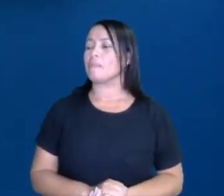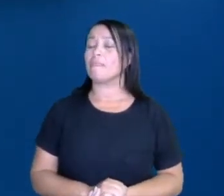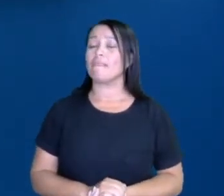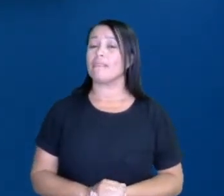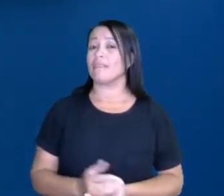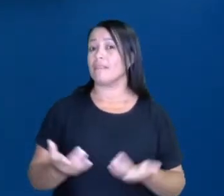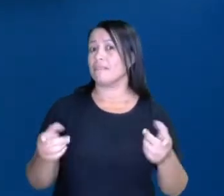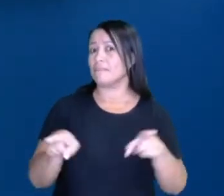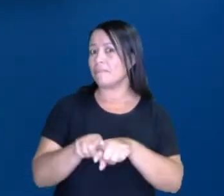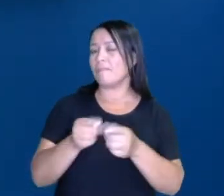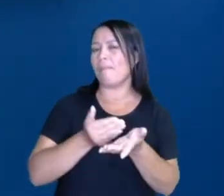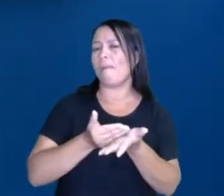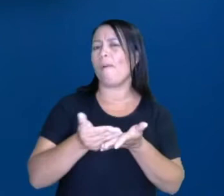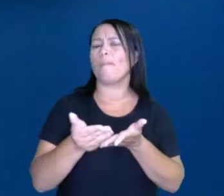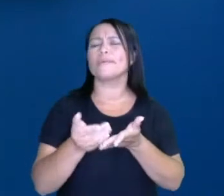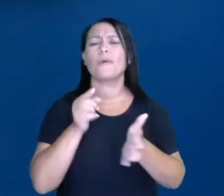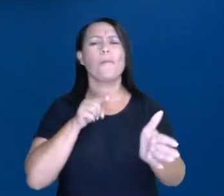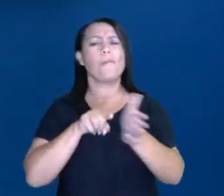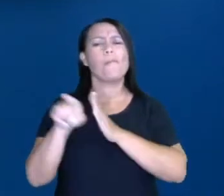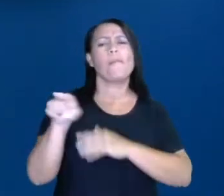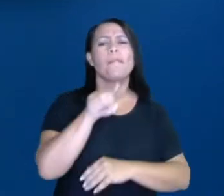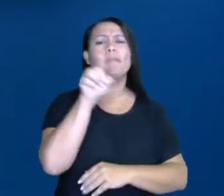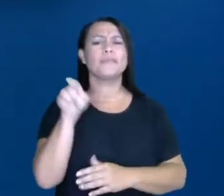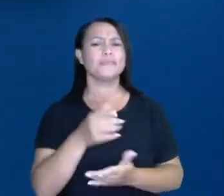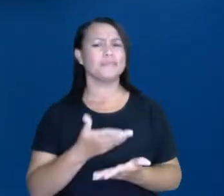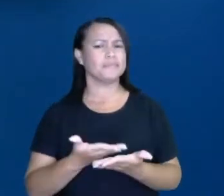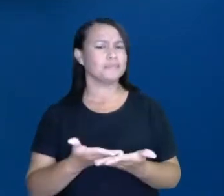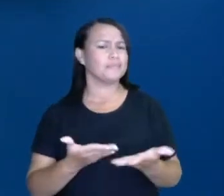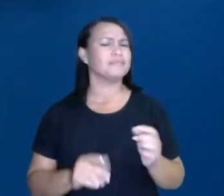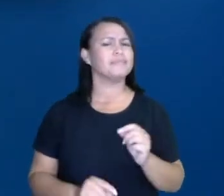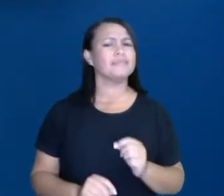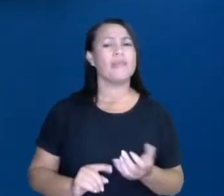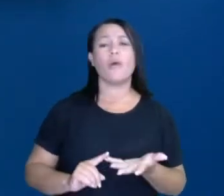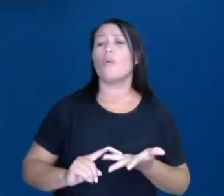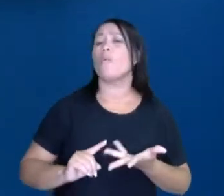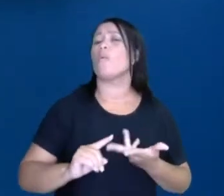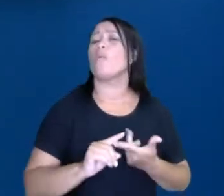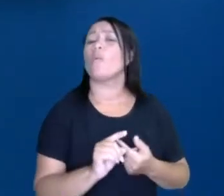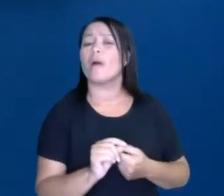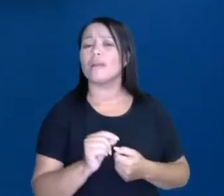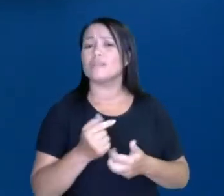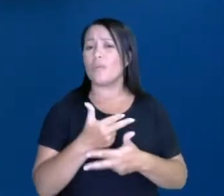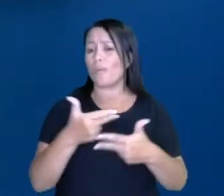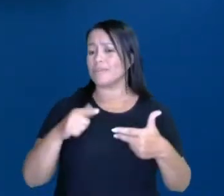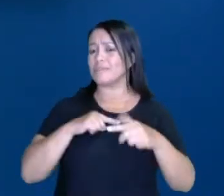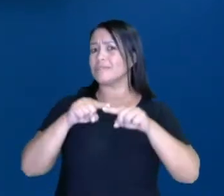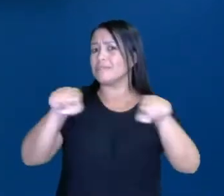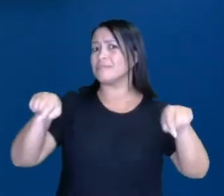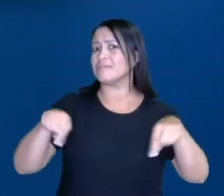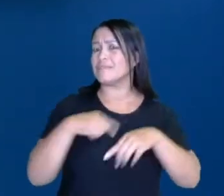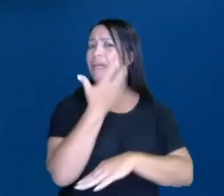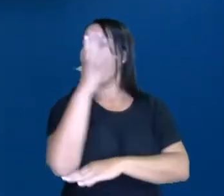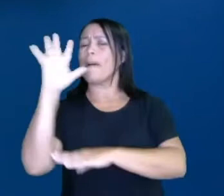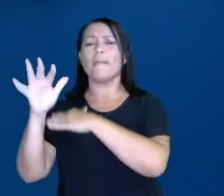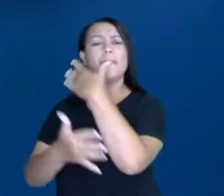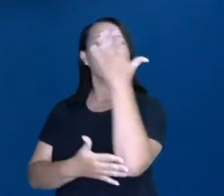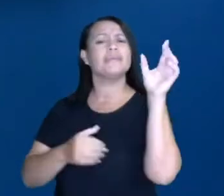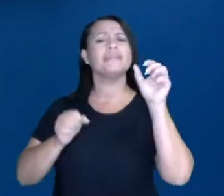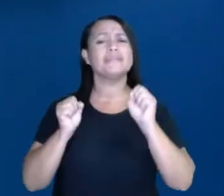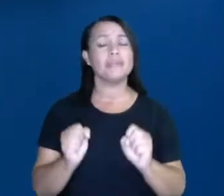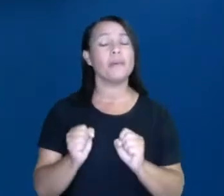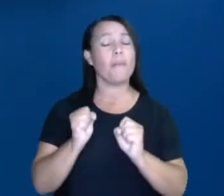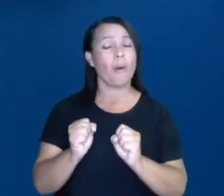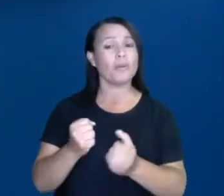E vamos começar a aula com uma perguntinha. Quais elementos existentes na paisagem podem nos ajudar a